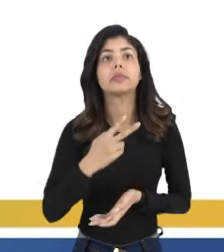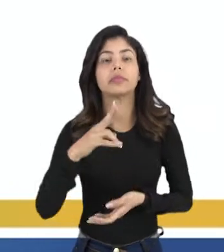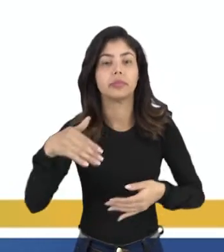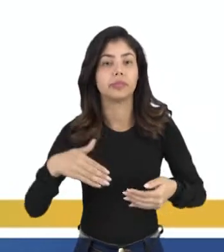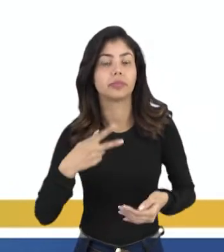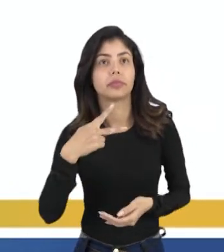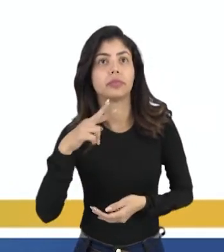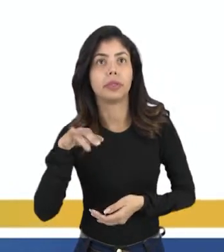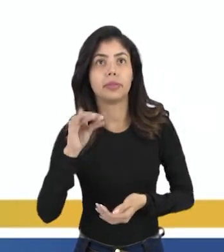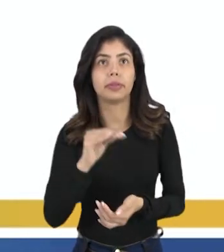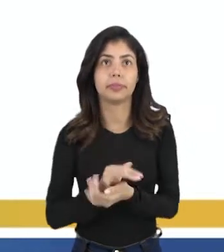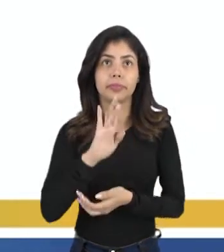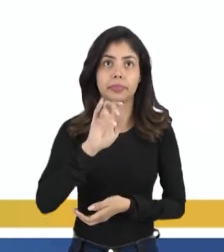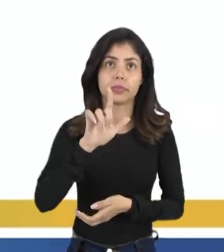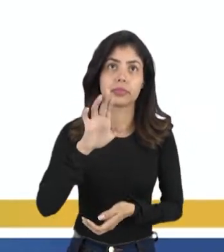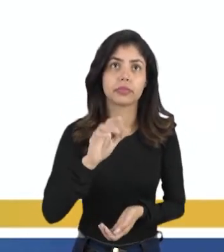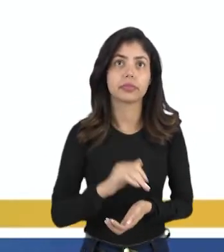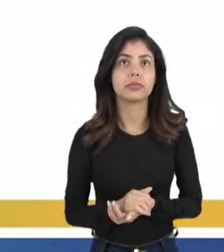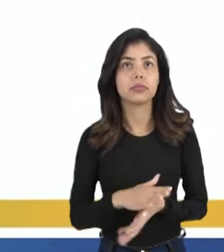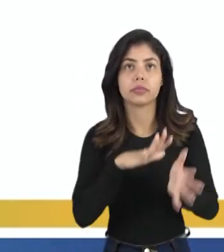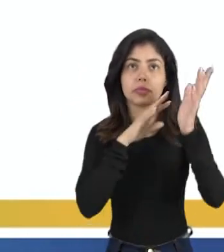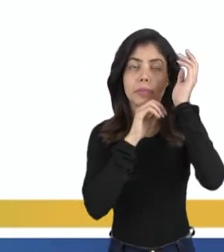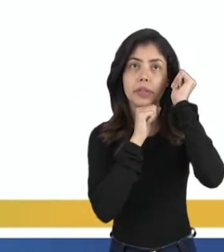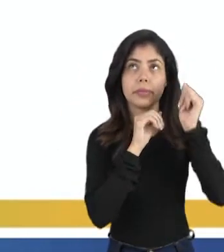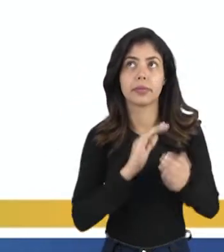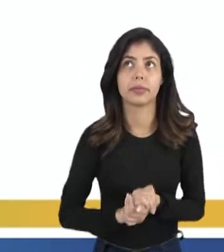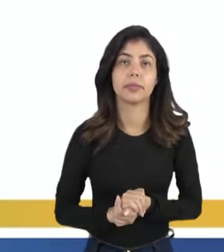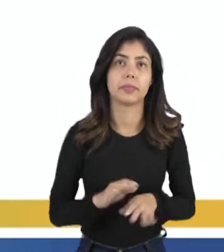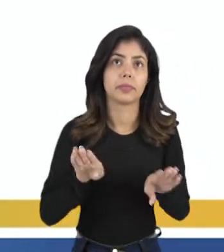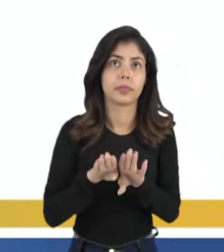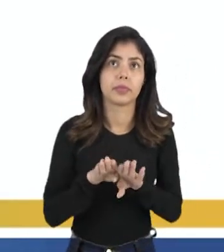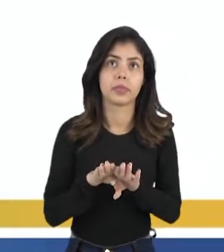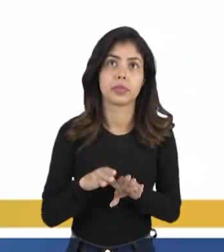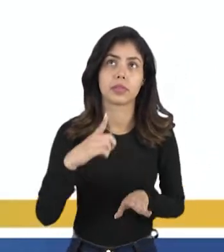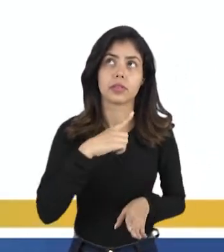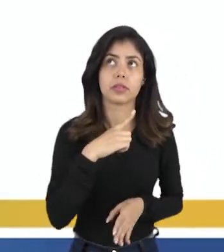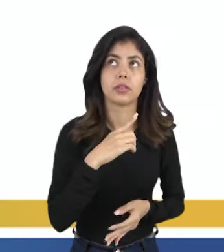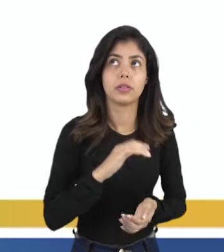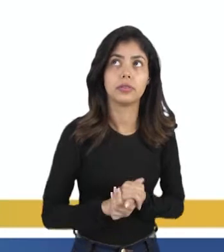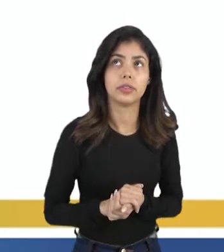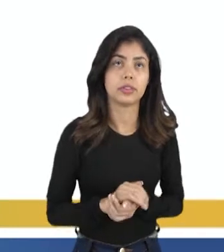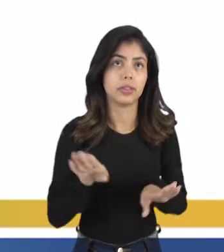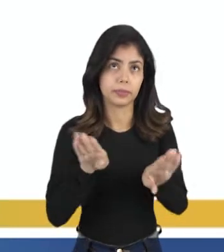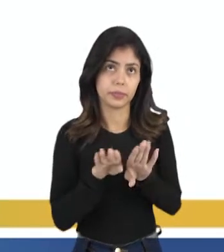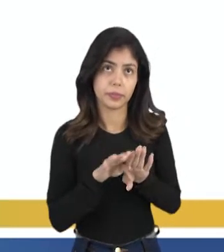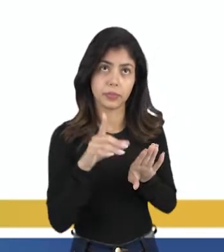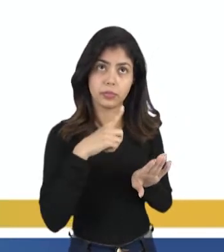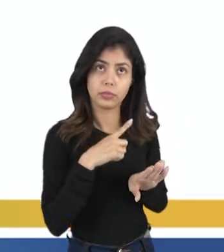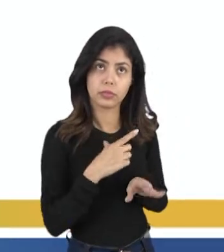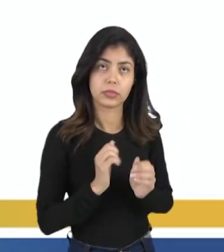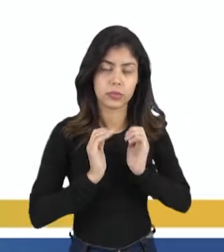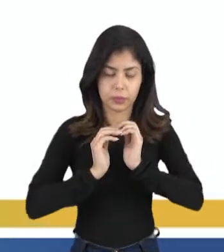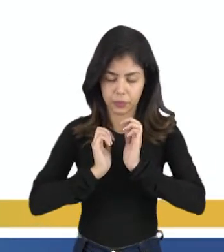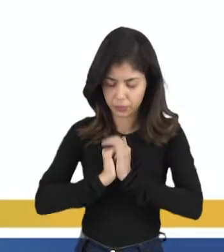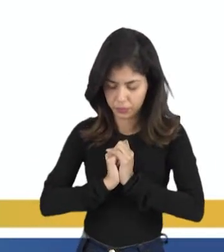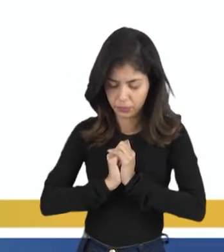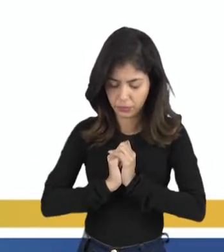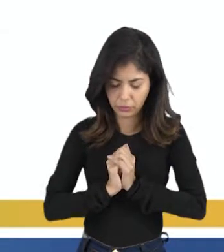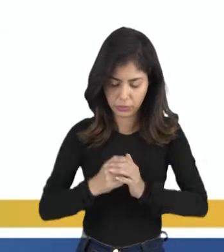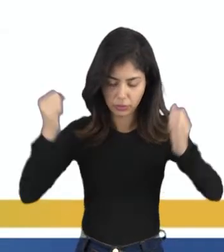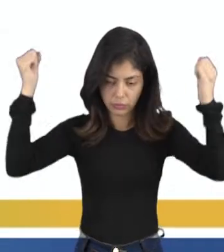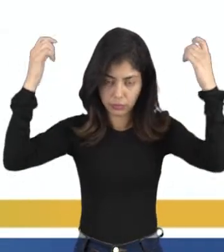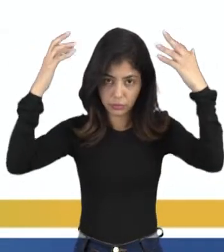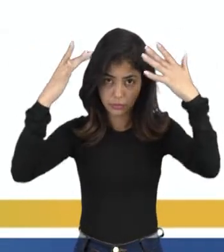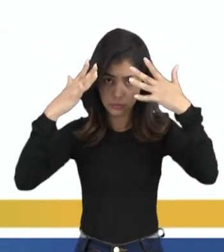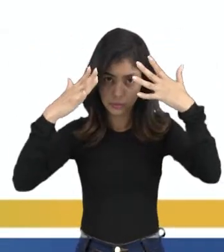Biela dormia no assunto, toda a casa se alvoroçava. Prima Constância ia rezar, pedir a Deus para